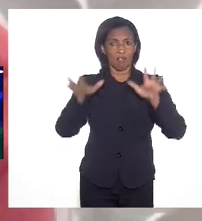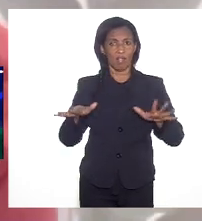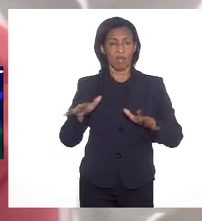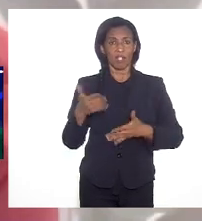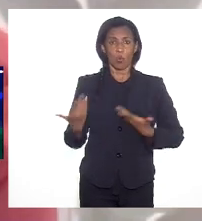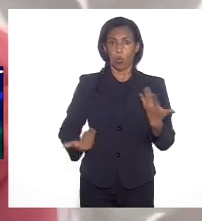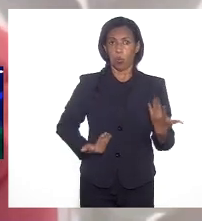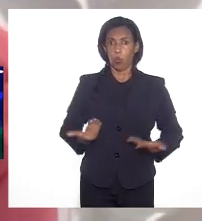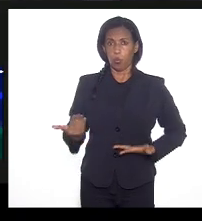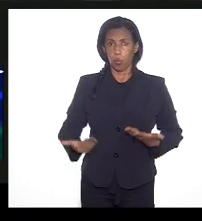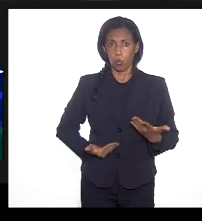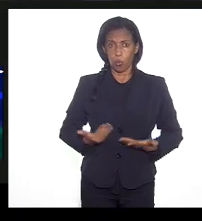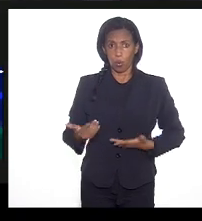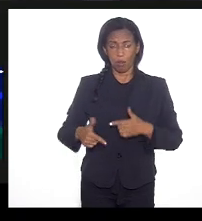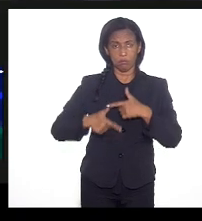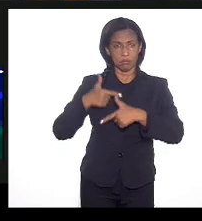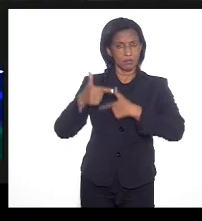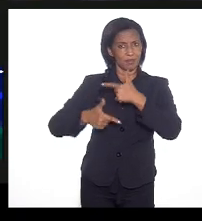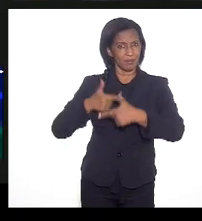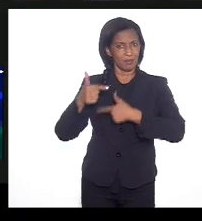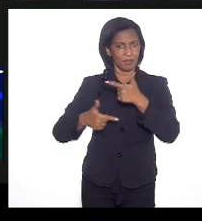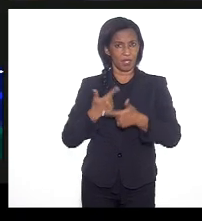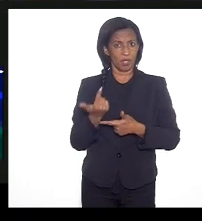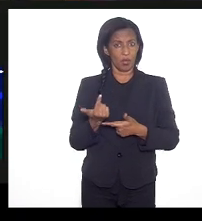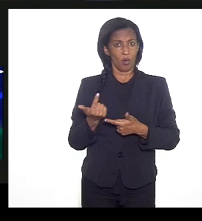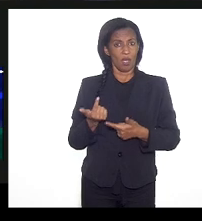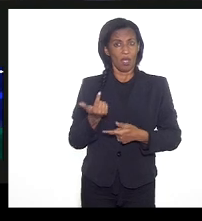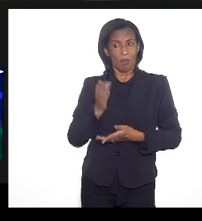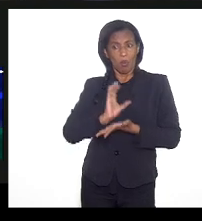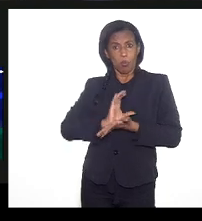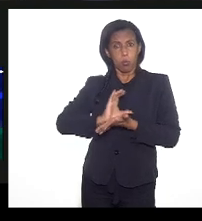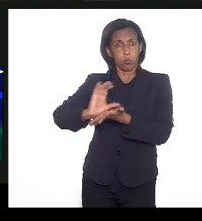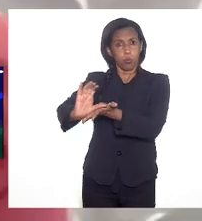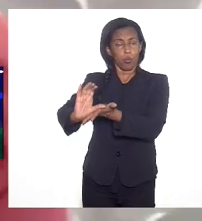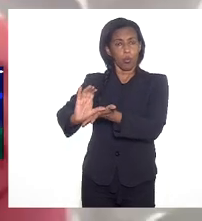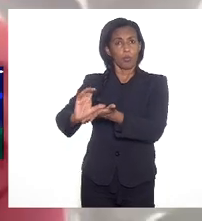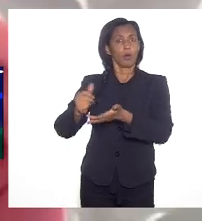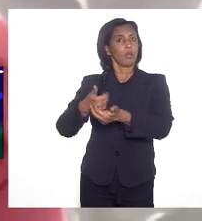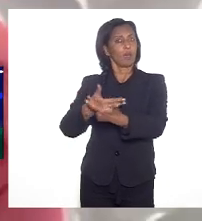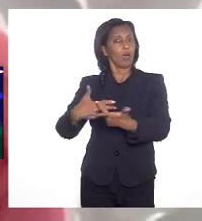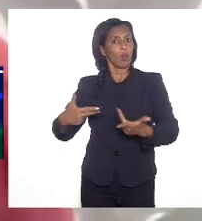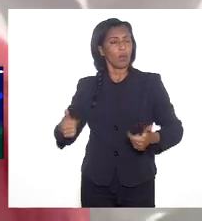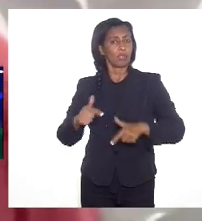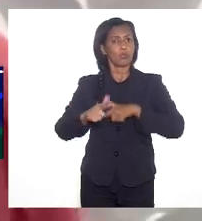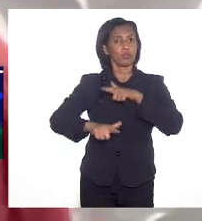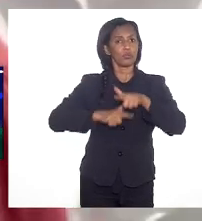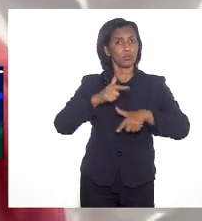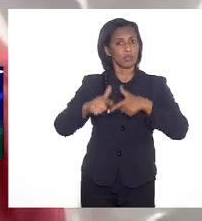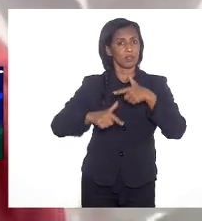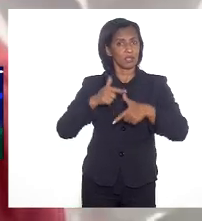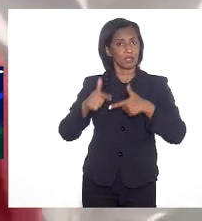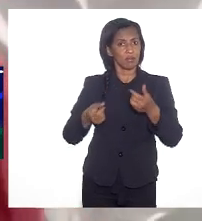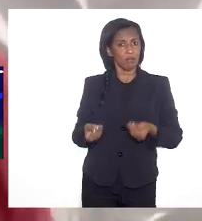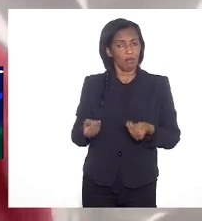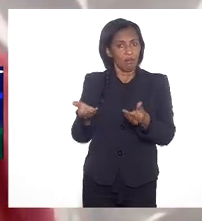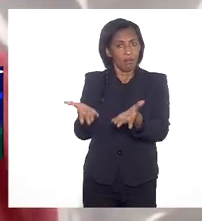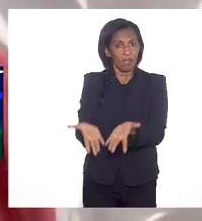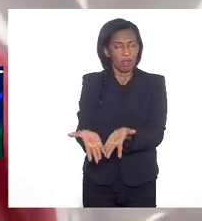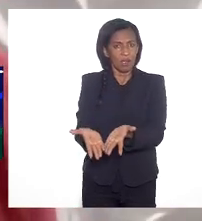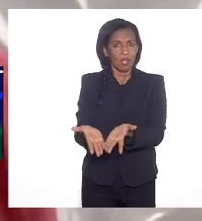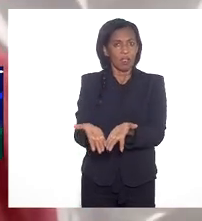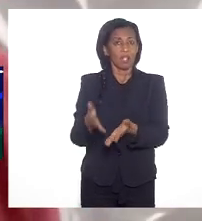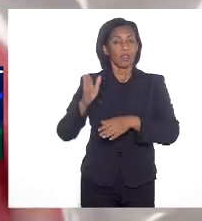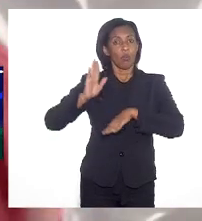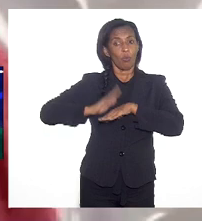servidor é a maior contribuição na qualidade do serviço prestado. Então, esse